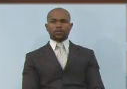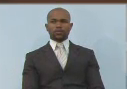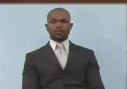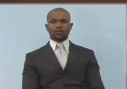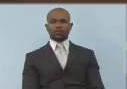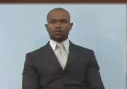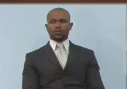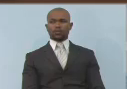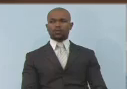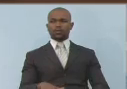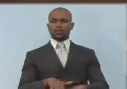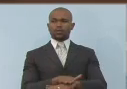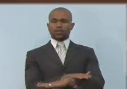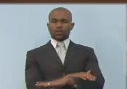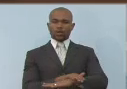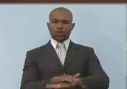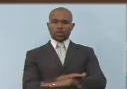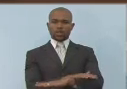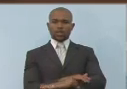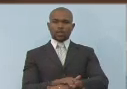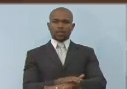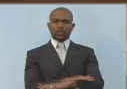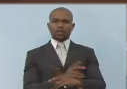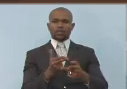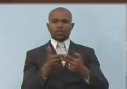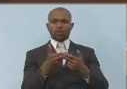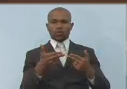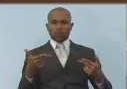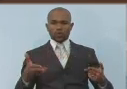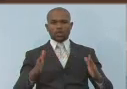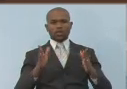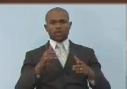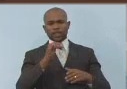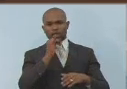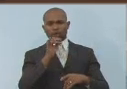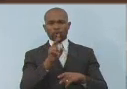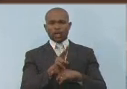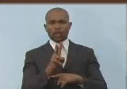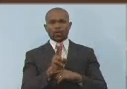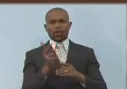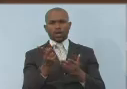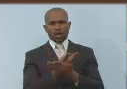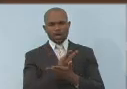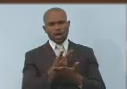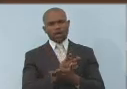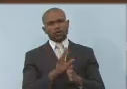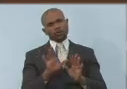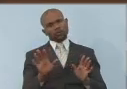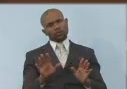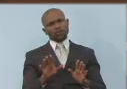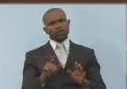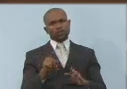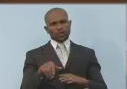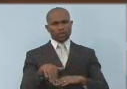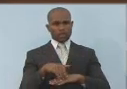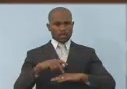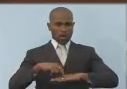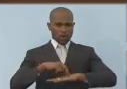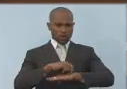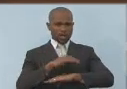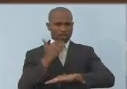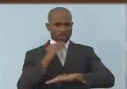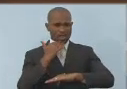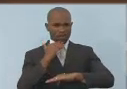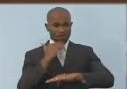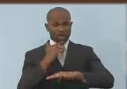as calçadas, as coisas que são mal cuidadas, entendeu? Porque você anda numa calçada mal feita,